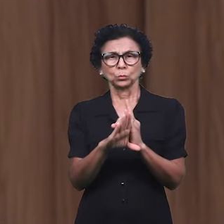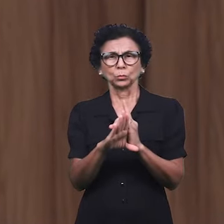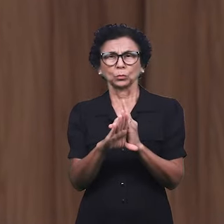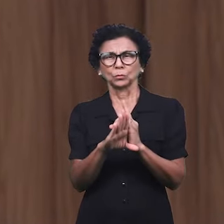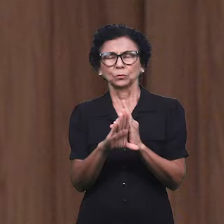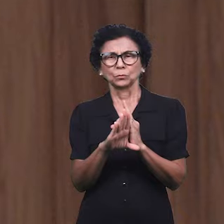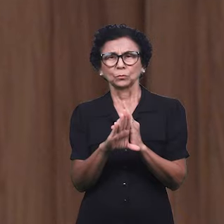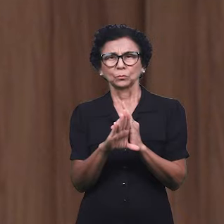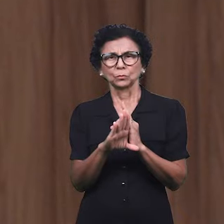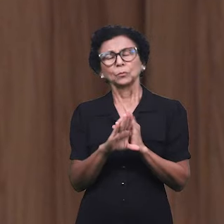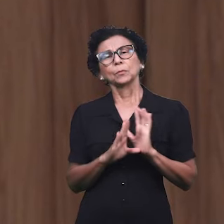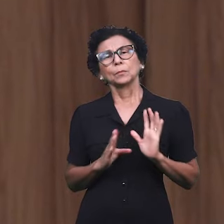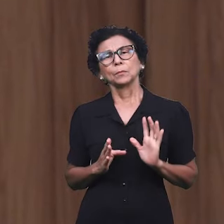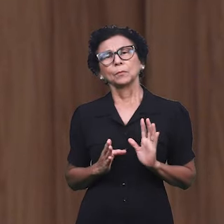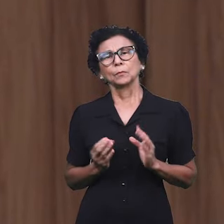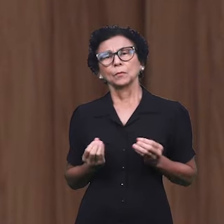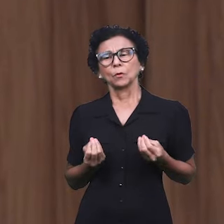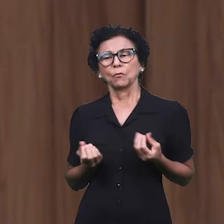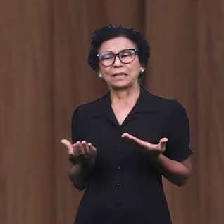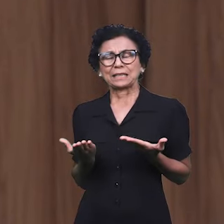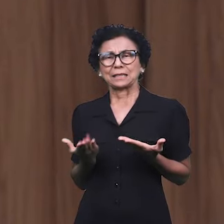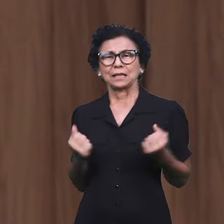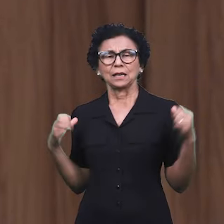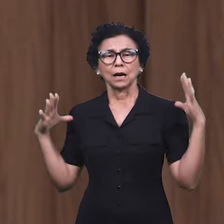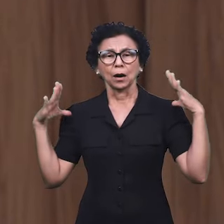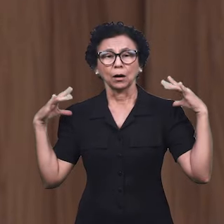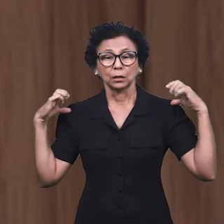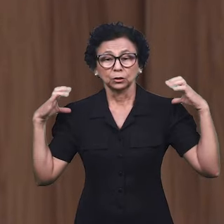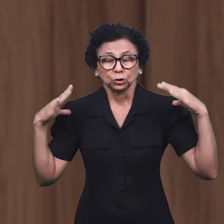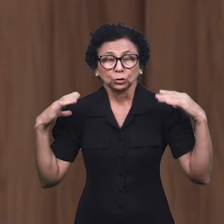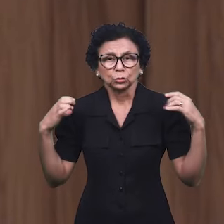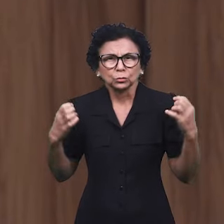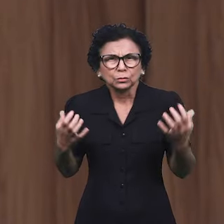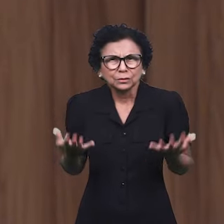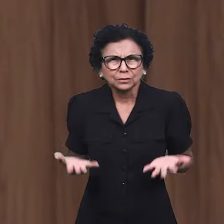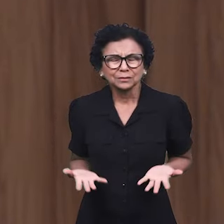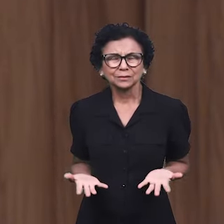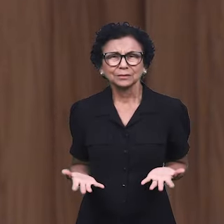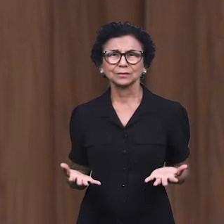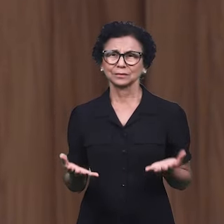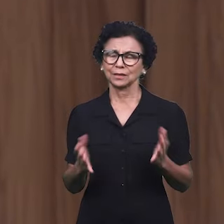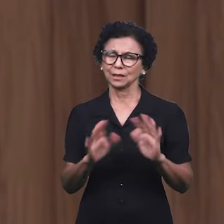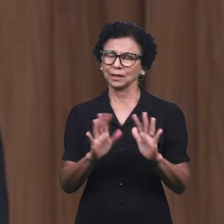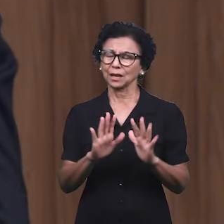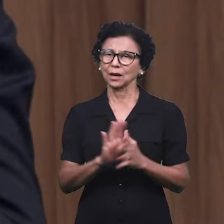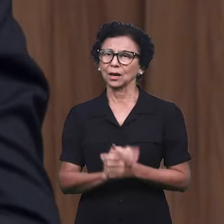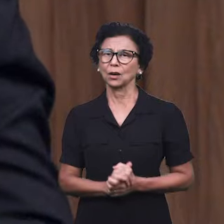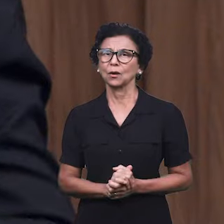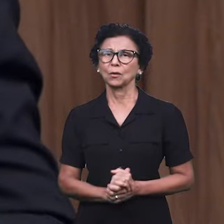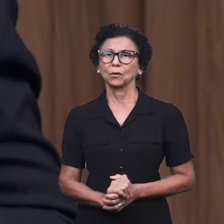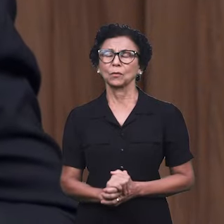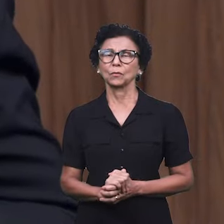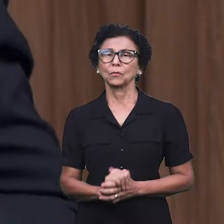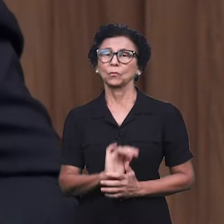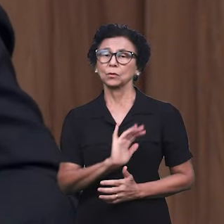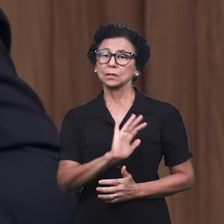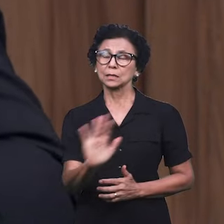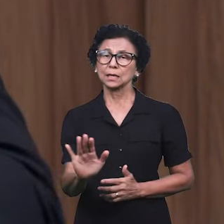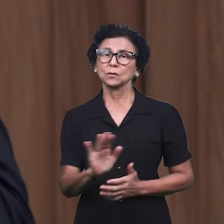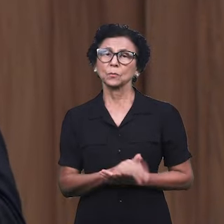entendermos, o verso 18 vai falar sobre isso, ninguém vos domine a seu bel prazer, com pretexto de